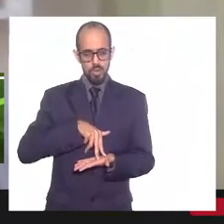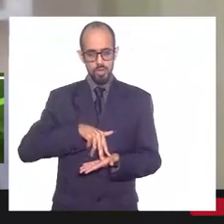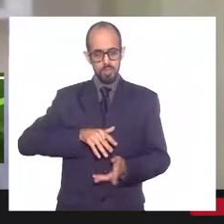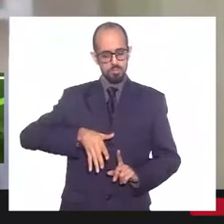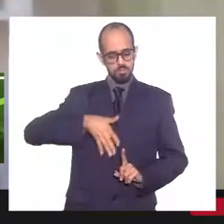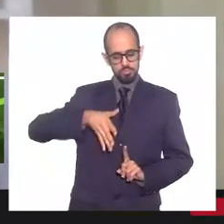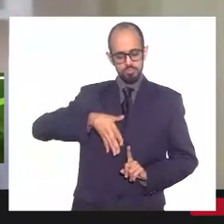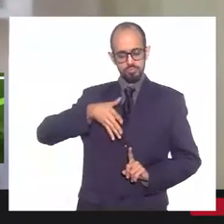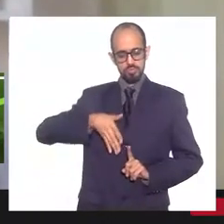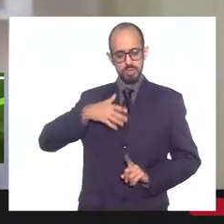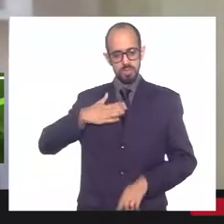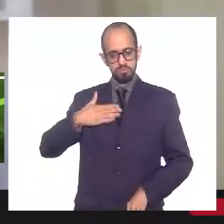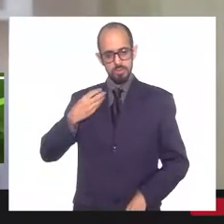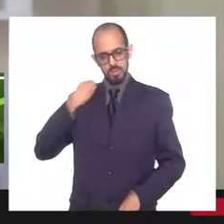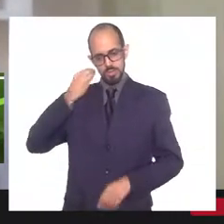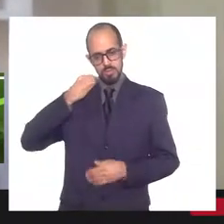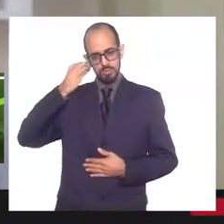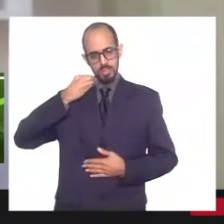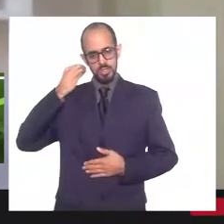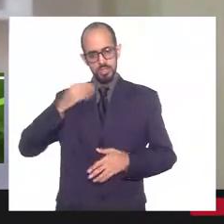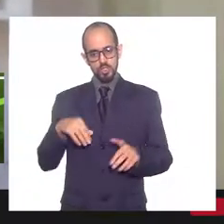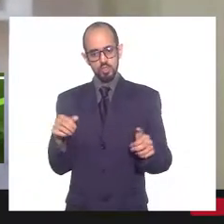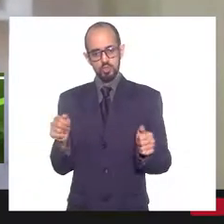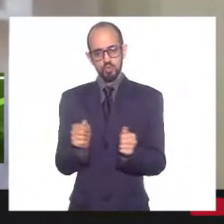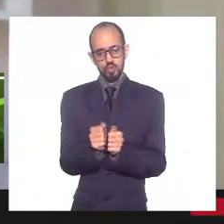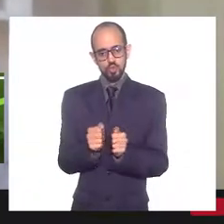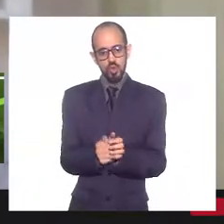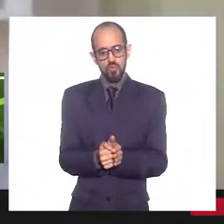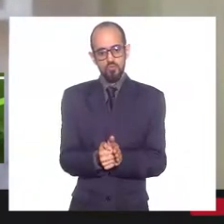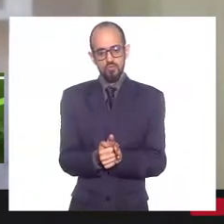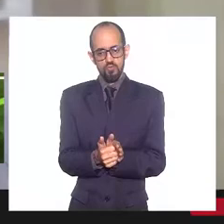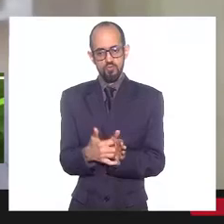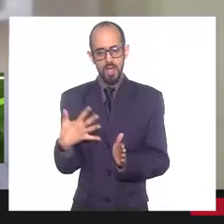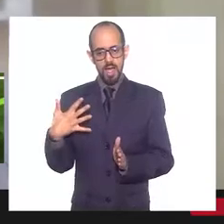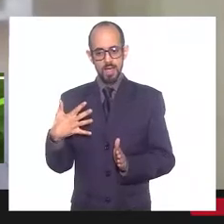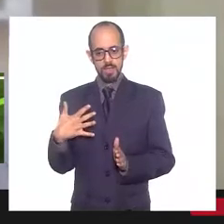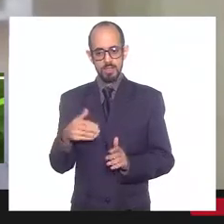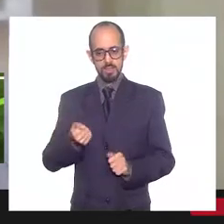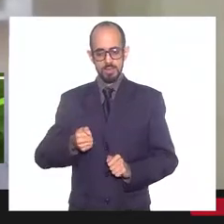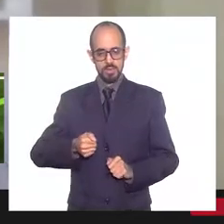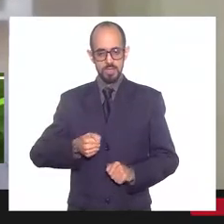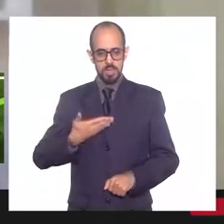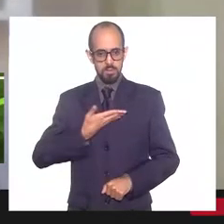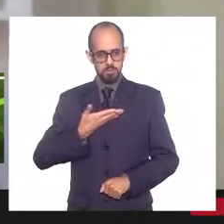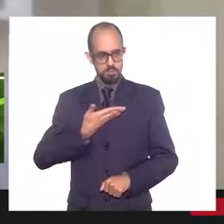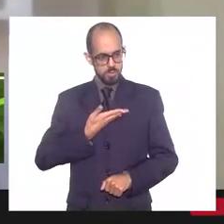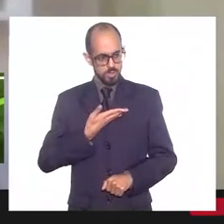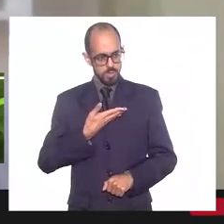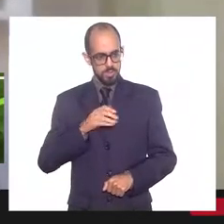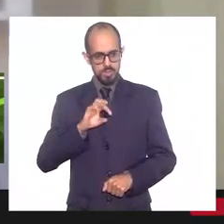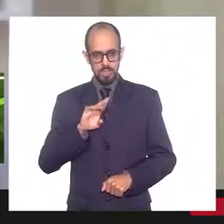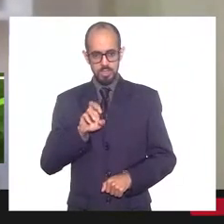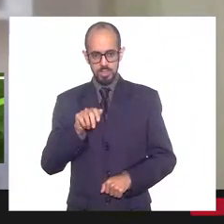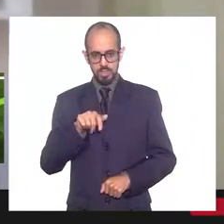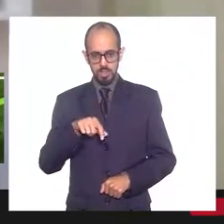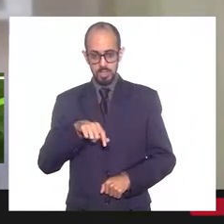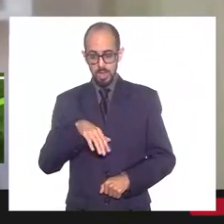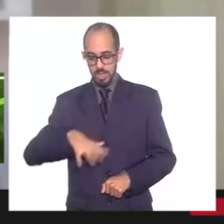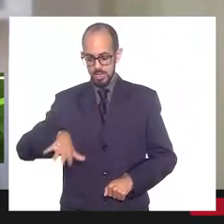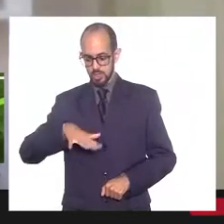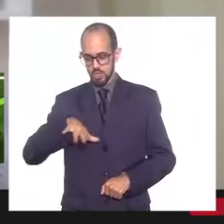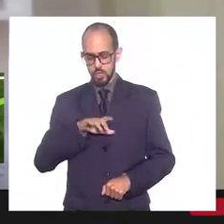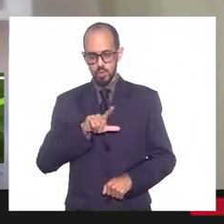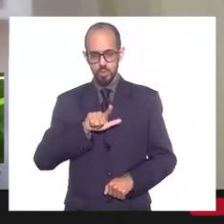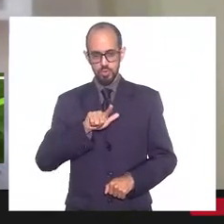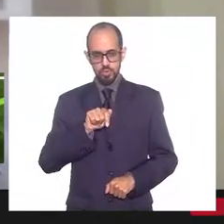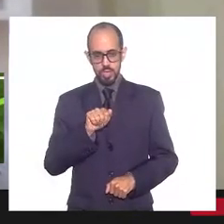e lutas juntamente com várias aguerrida as companheiras da região dos lagos e companheiros também desde a